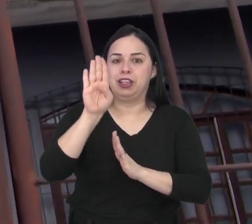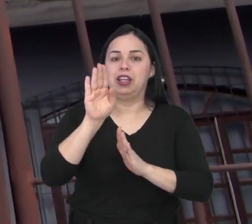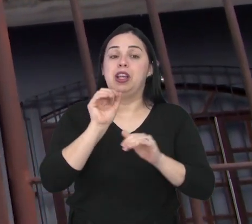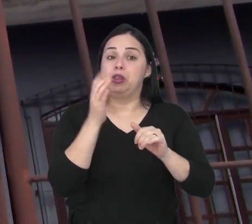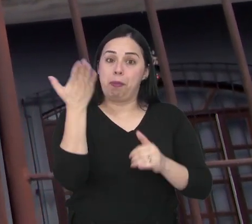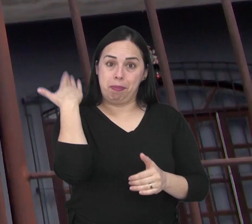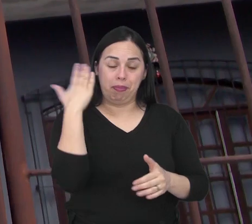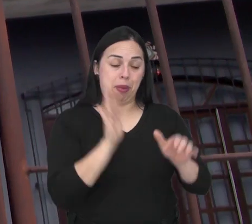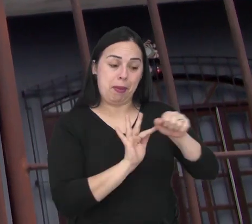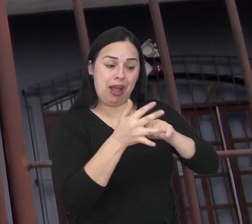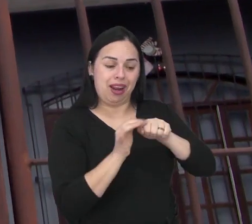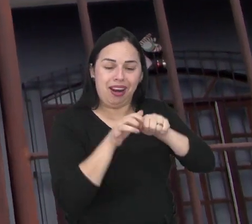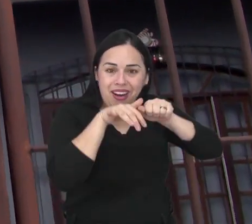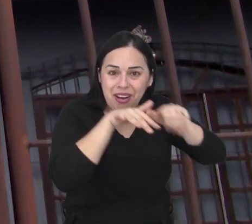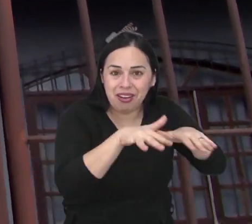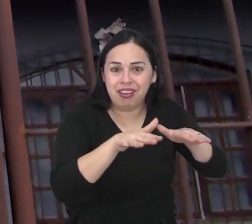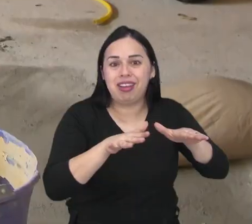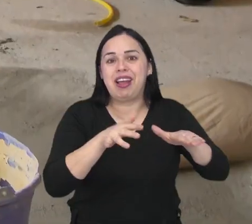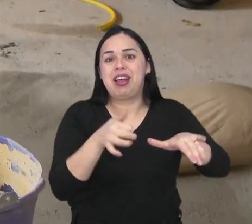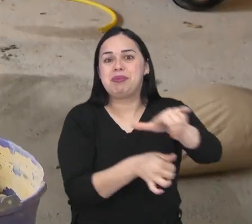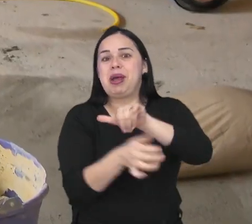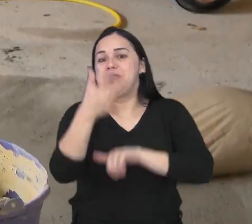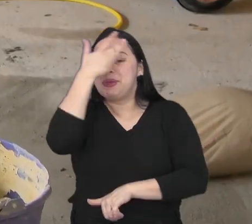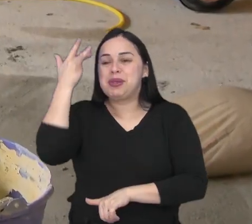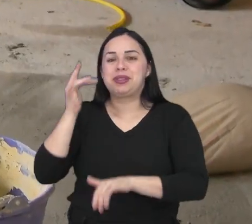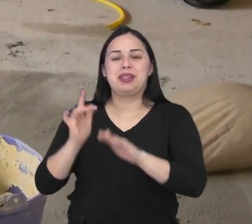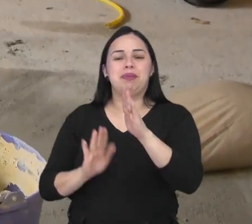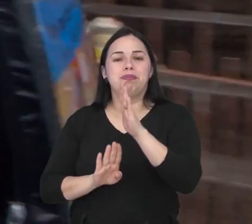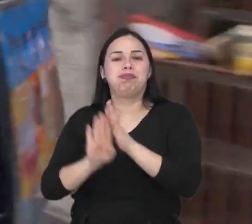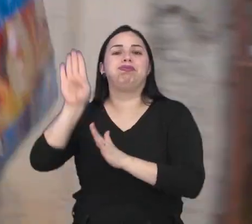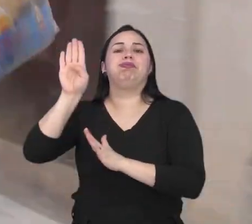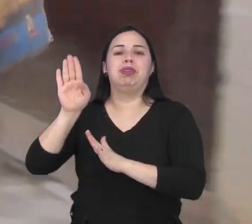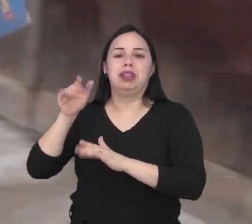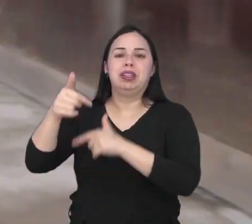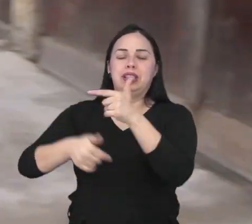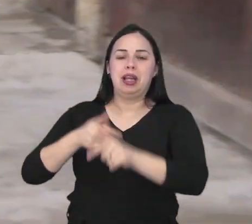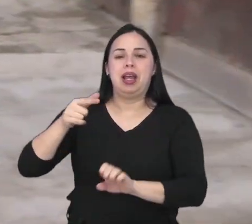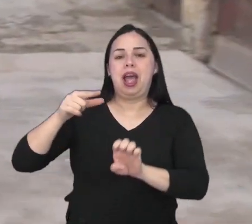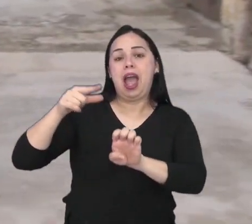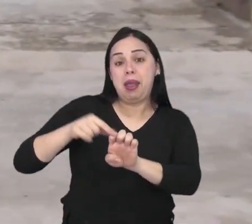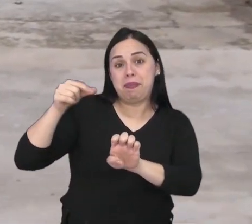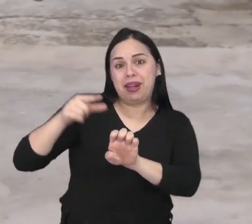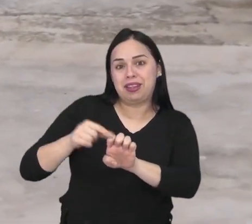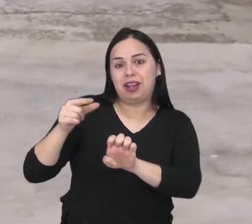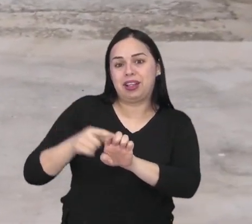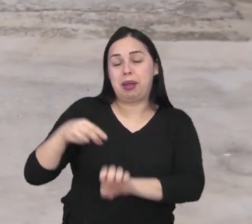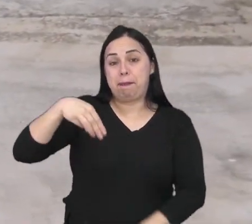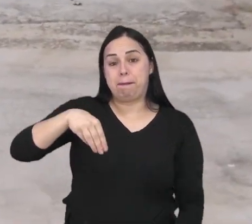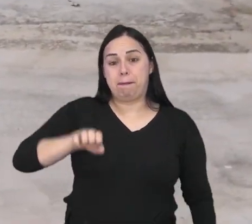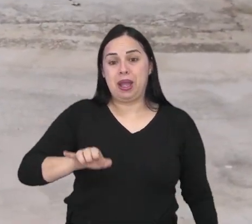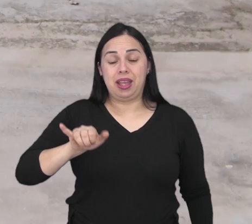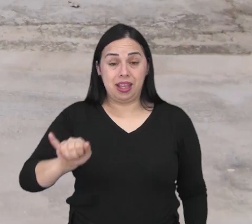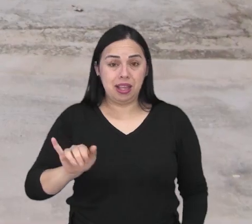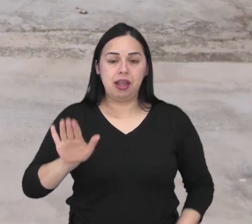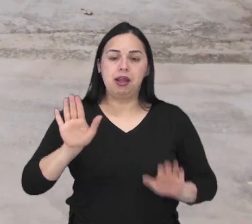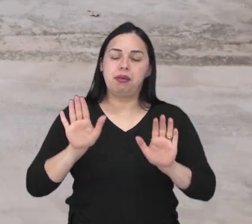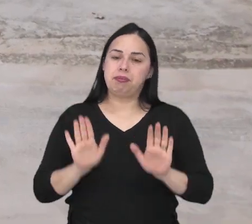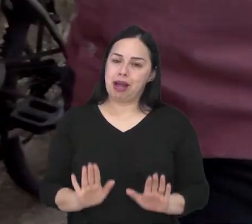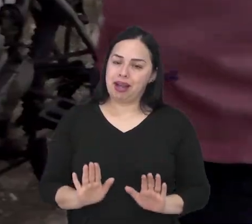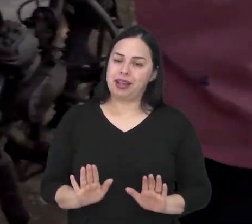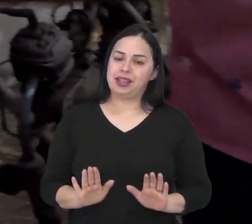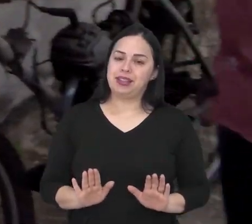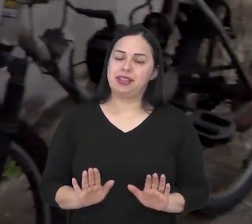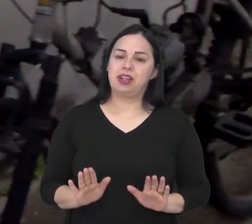muito após a chegada da Covid-19. O Bruno e o Daniel são MEIs, microempreendedores